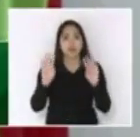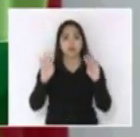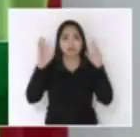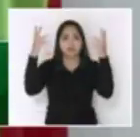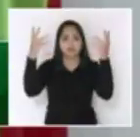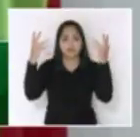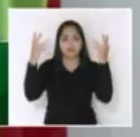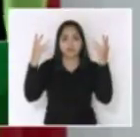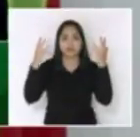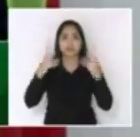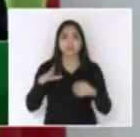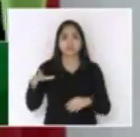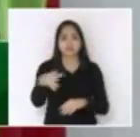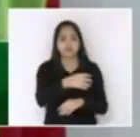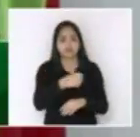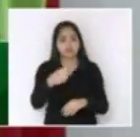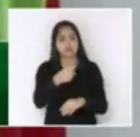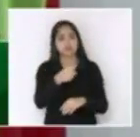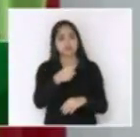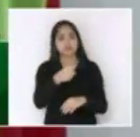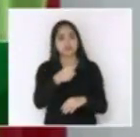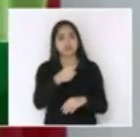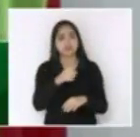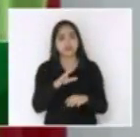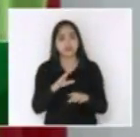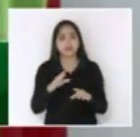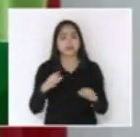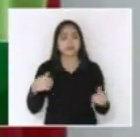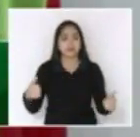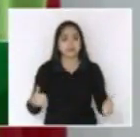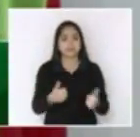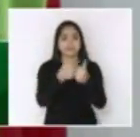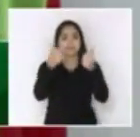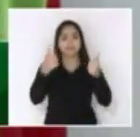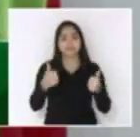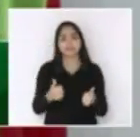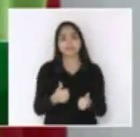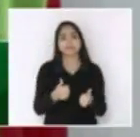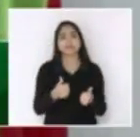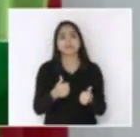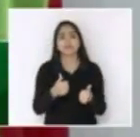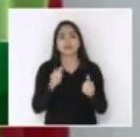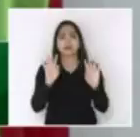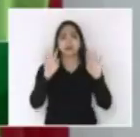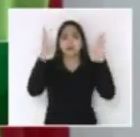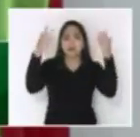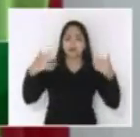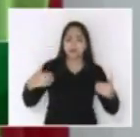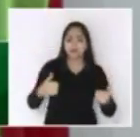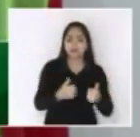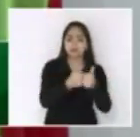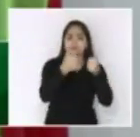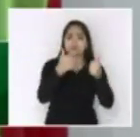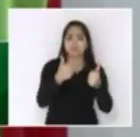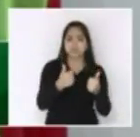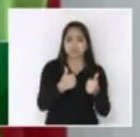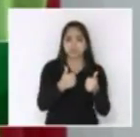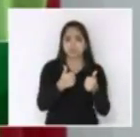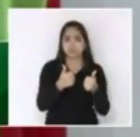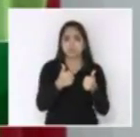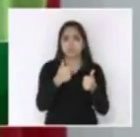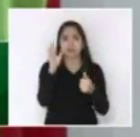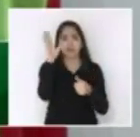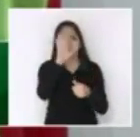quero traçar um paralelo aqui com a nossa saúde. A Oktoberfest, uma festa nacionalmente conhecida,